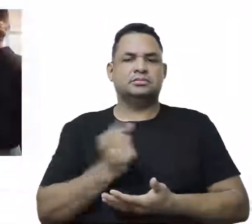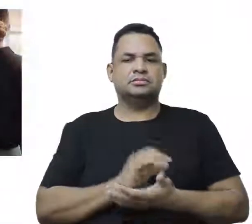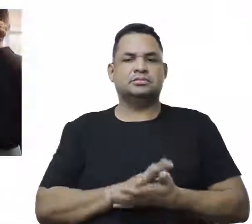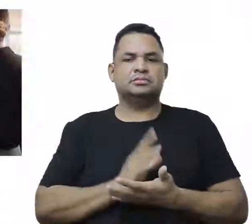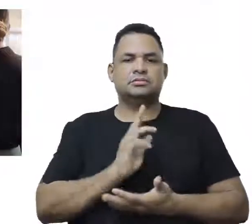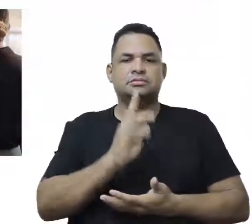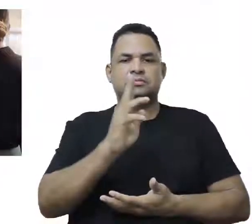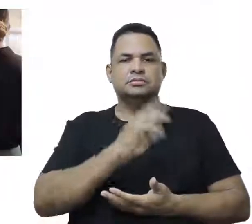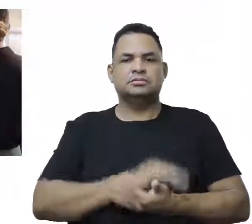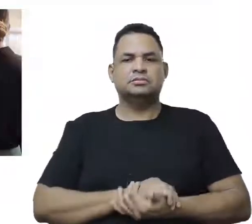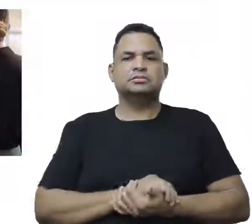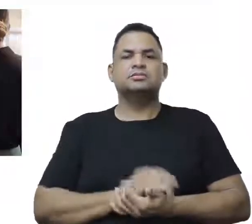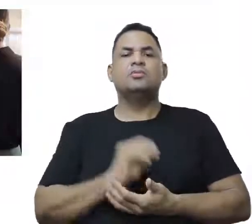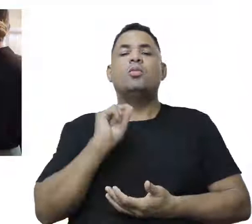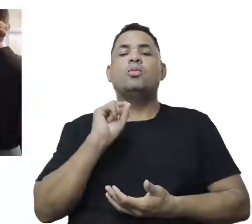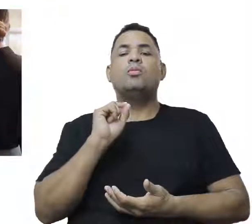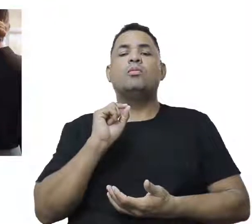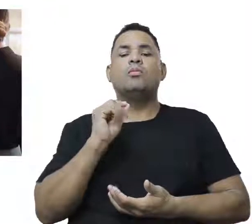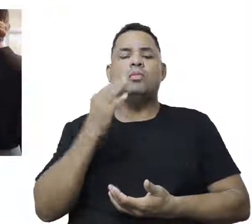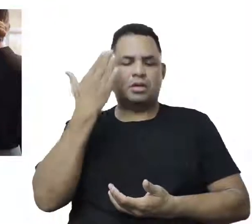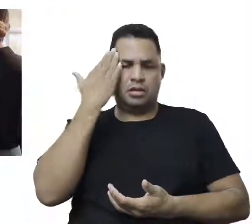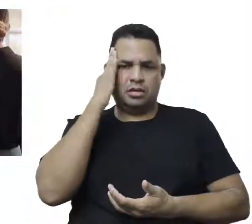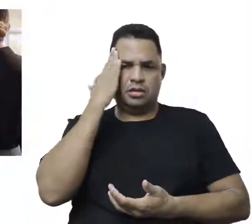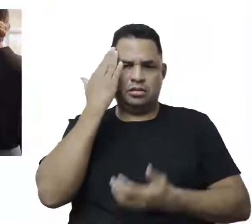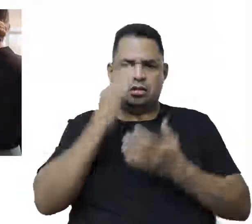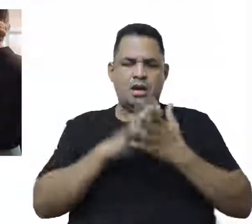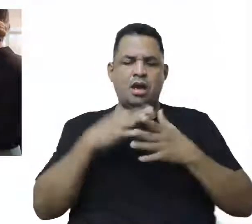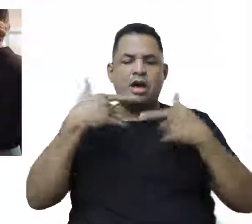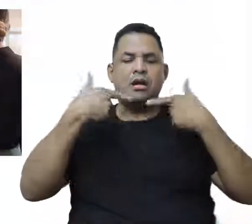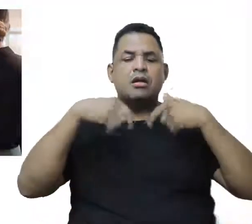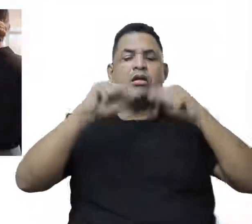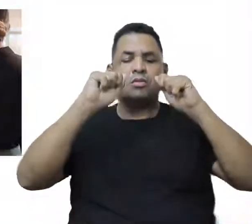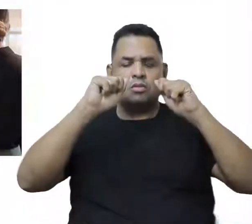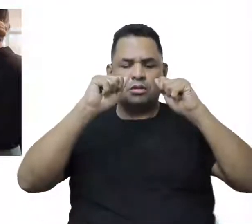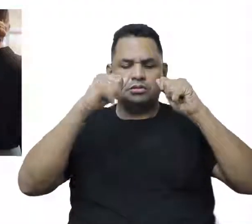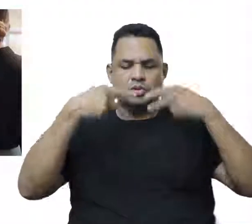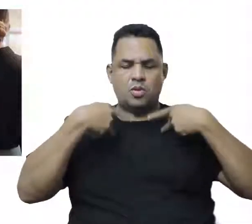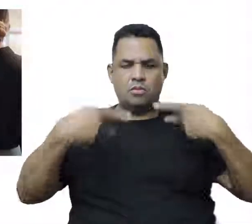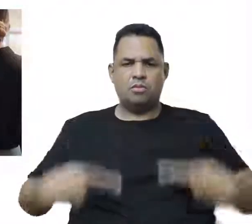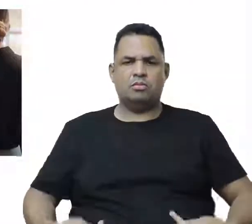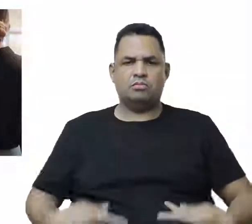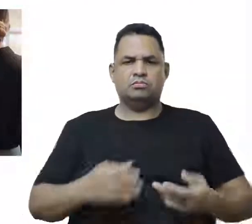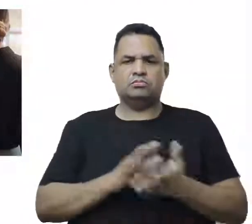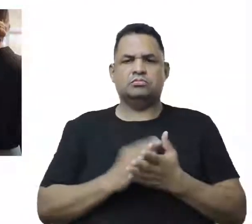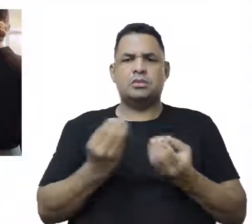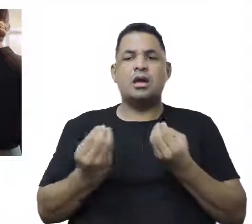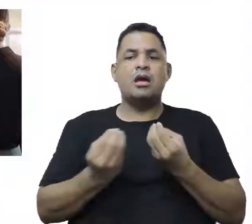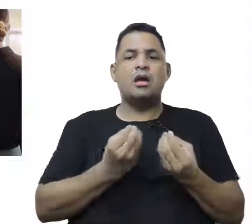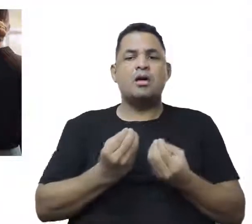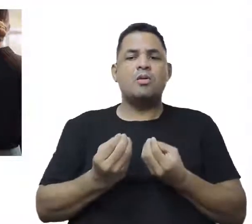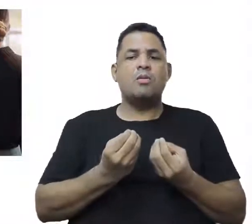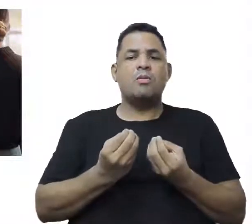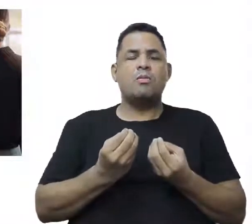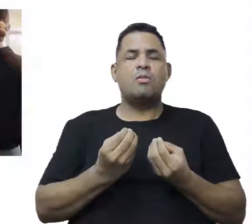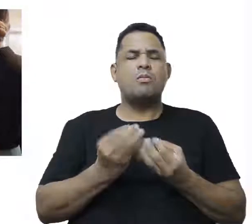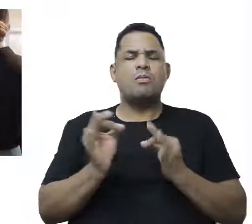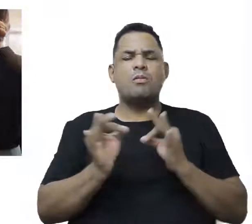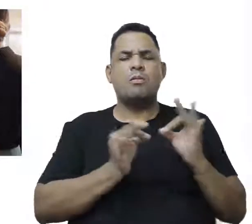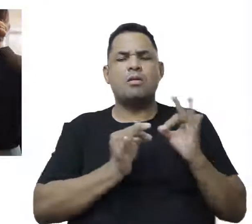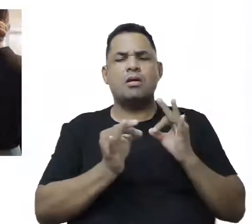aí. Então, o que nós entendemos por linguagem corporal, professora Iris? Ela é uma forma de criar